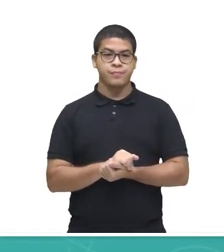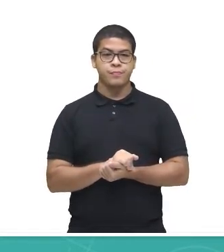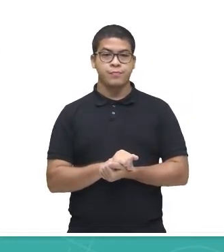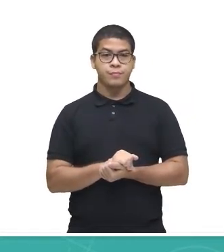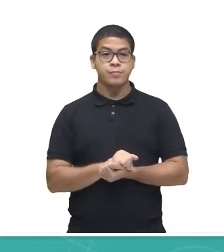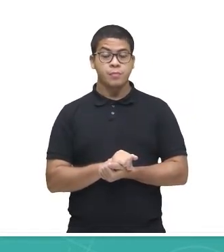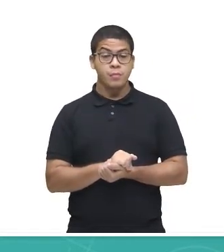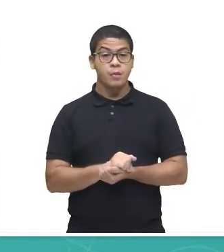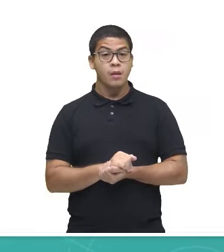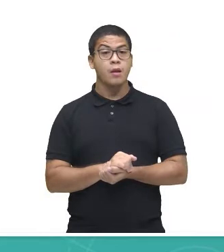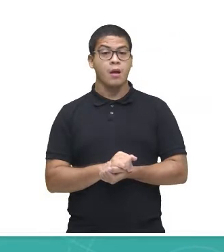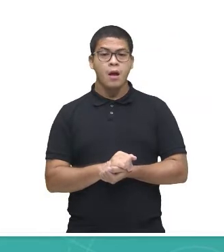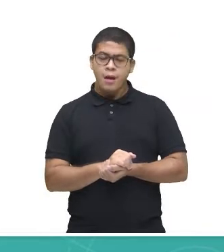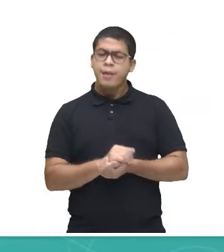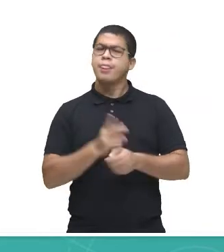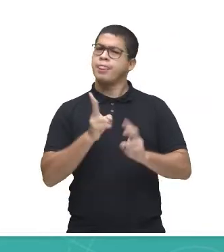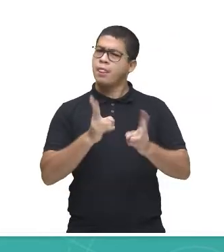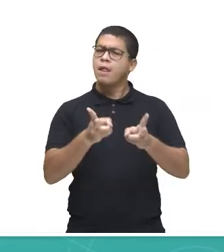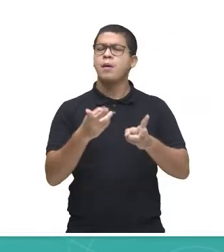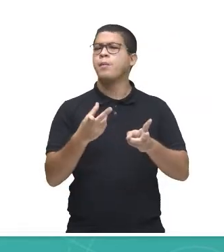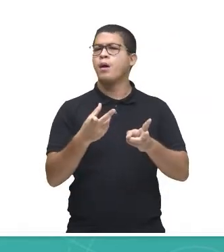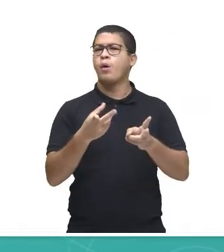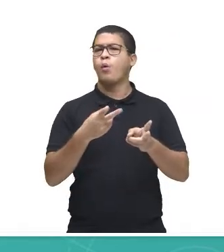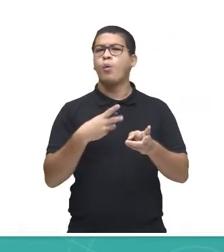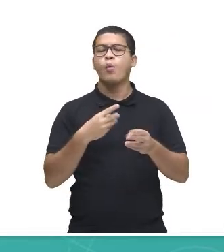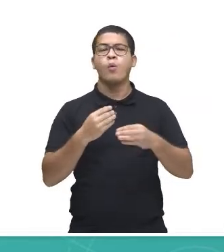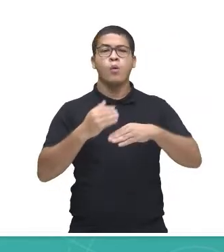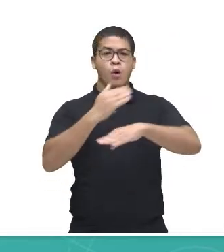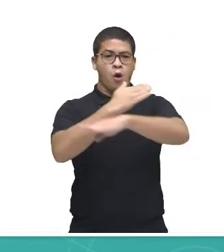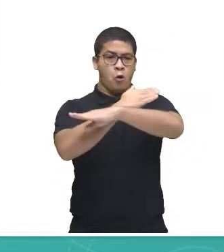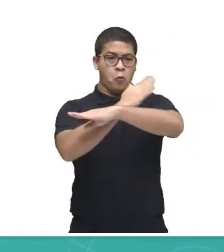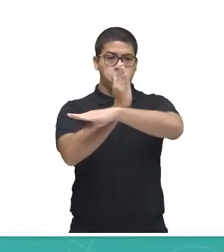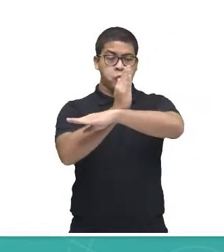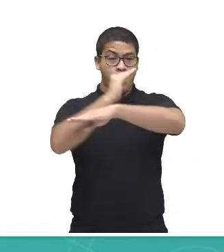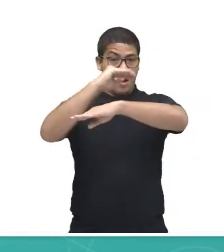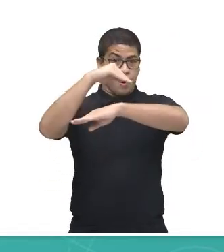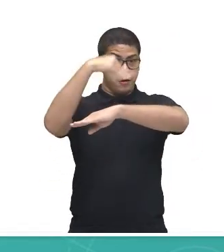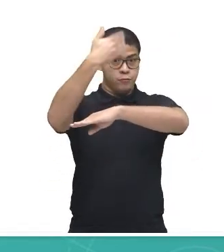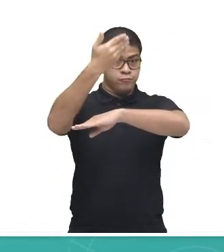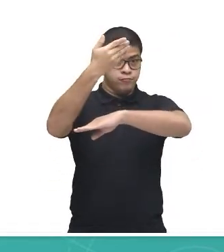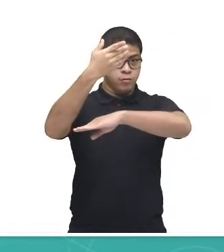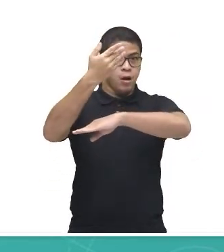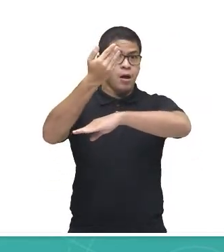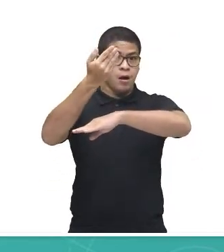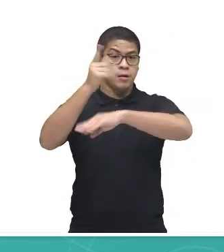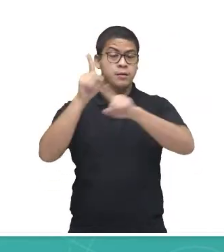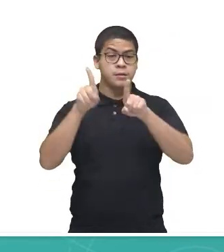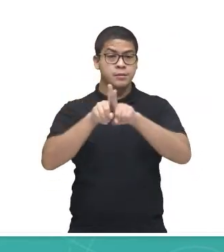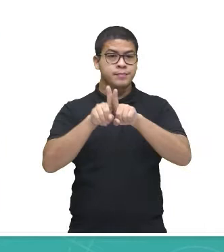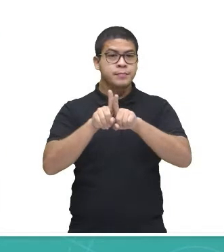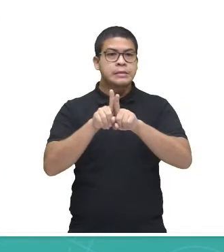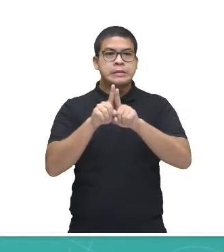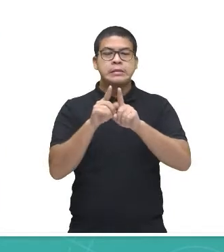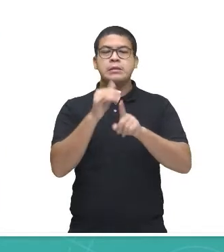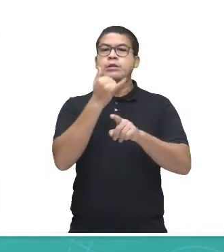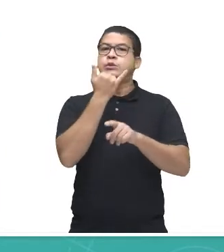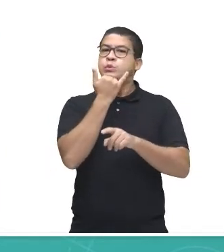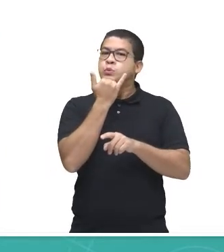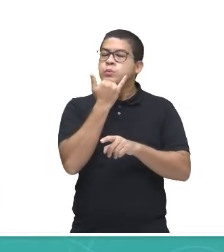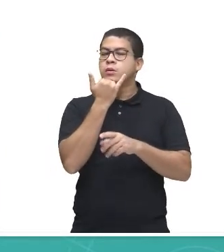essa regra, ela também vale para os ângulos alternos internos. Opa, desculpa, vamos só voltar aqui.